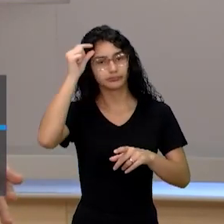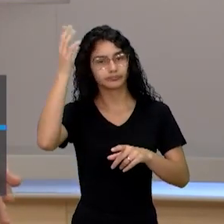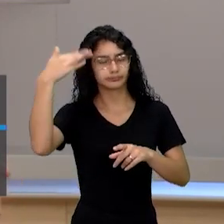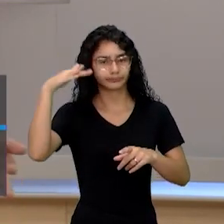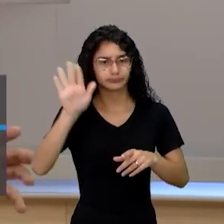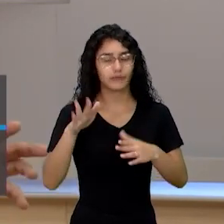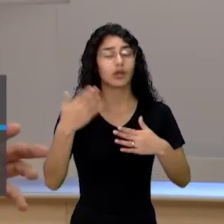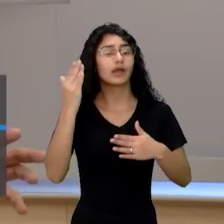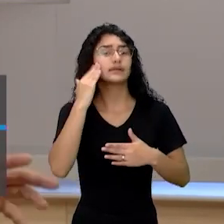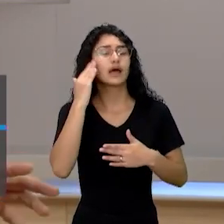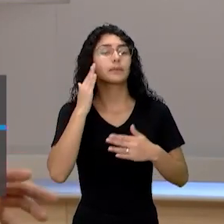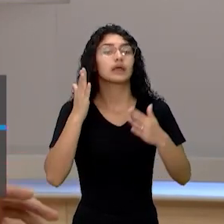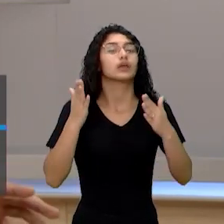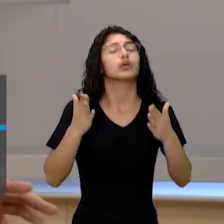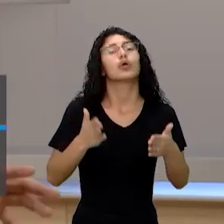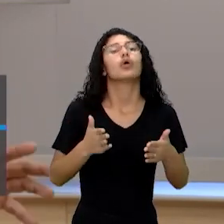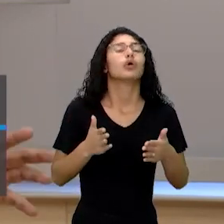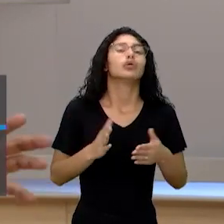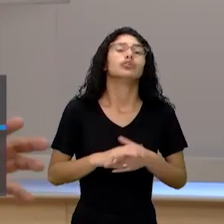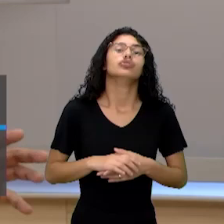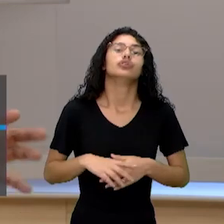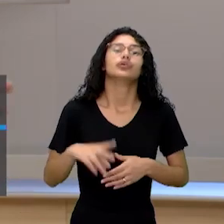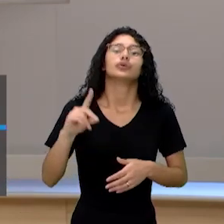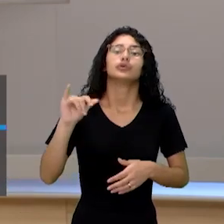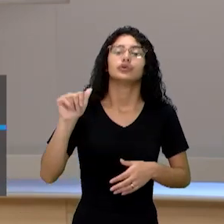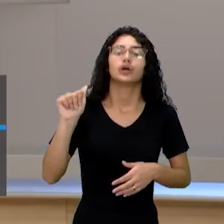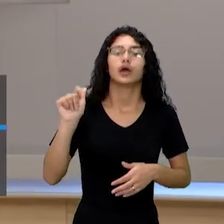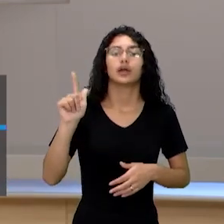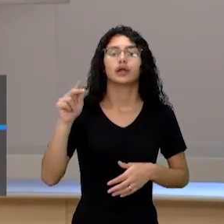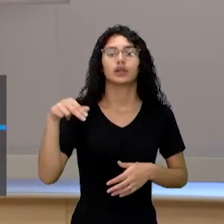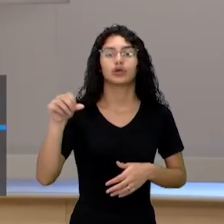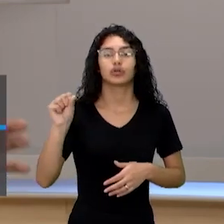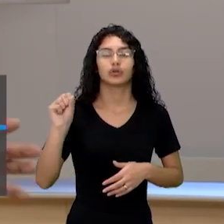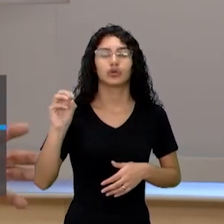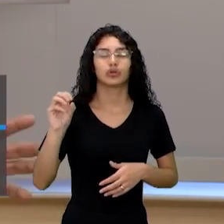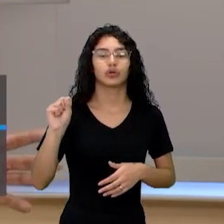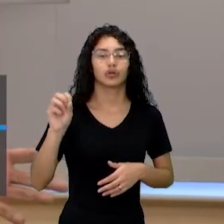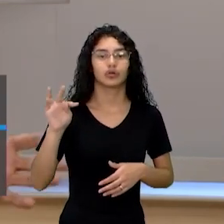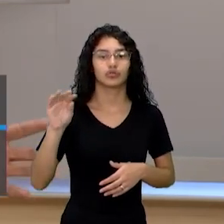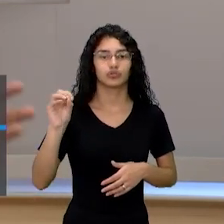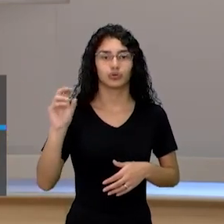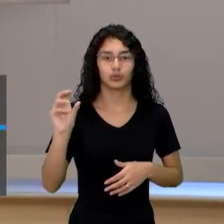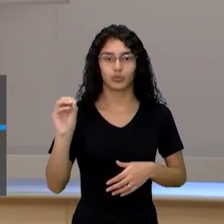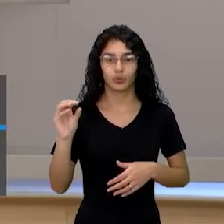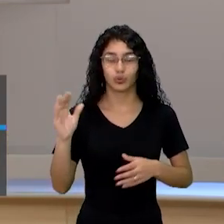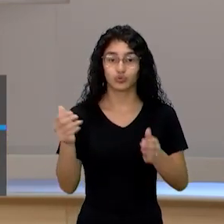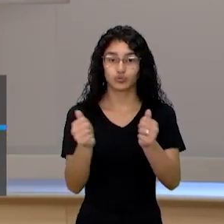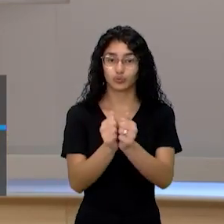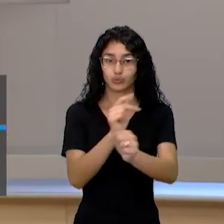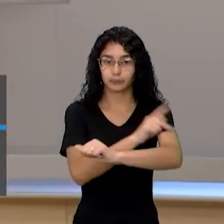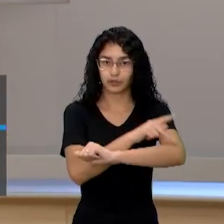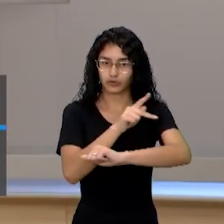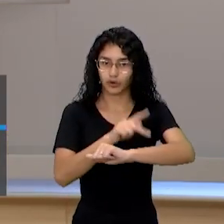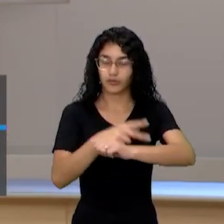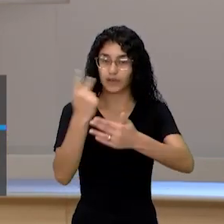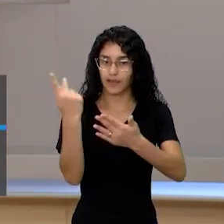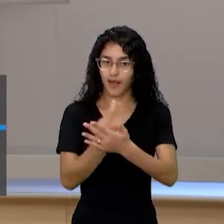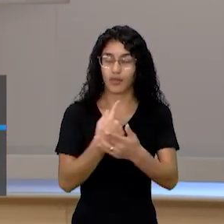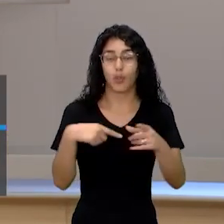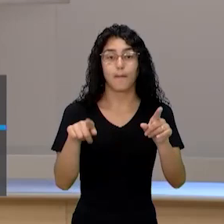hoje atrelar esse diagnóstico ao pedagógico não é correto, porque a gente na escola faz um